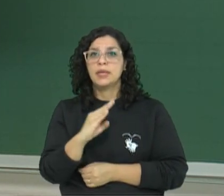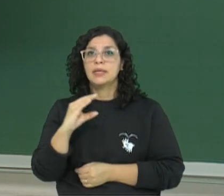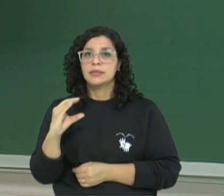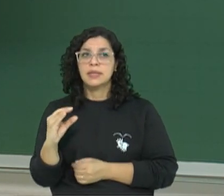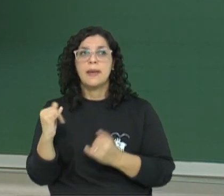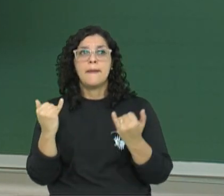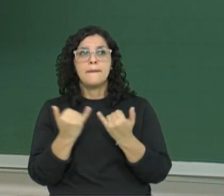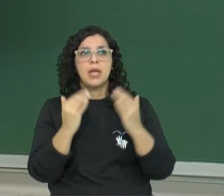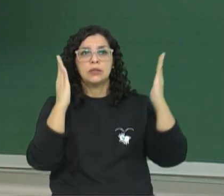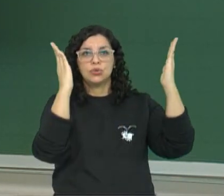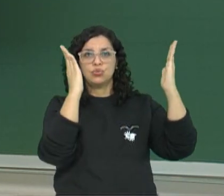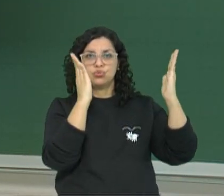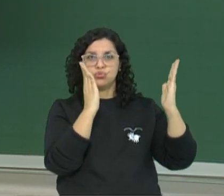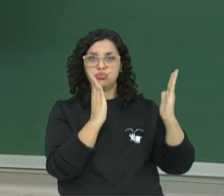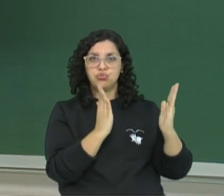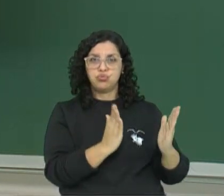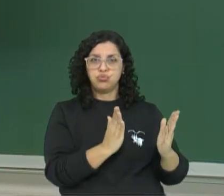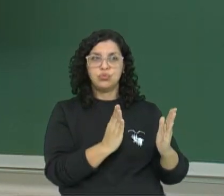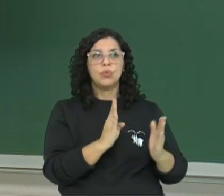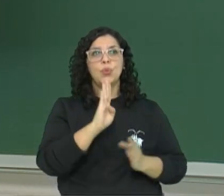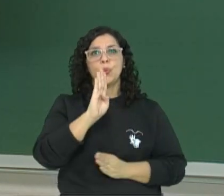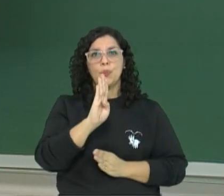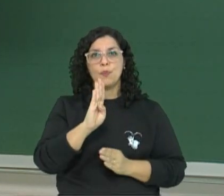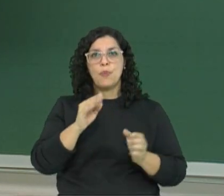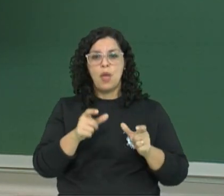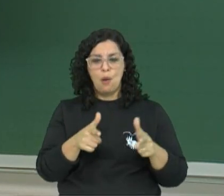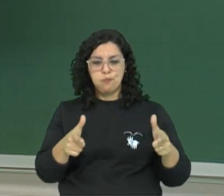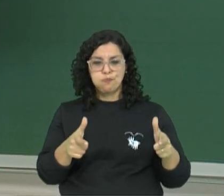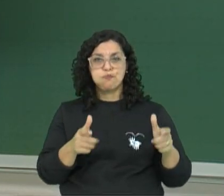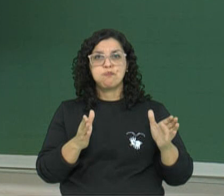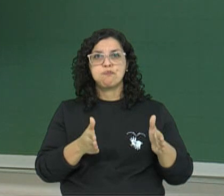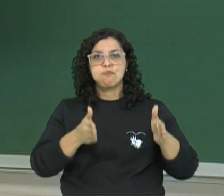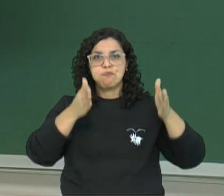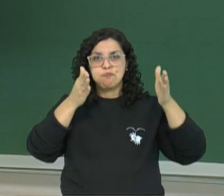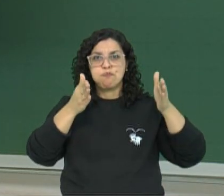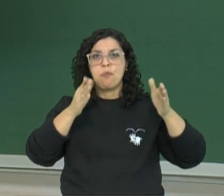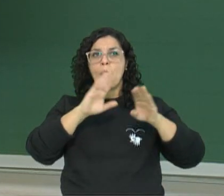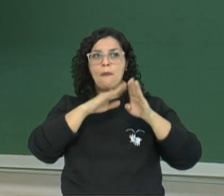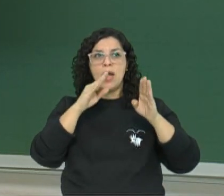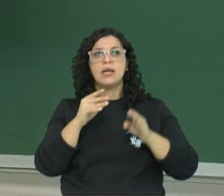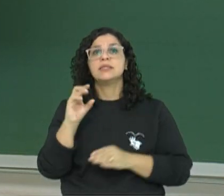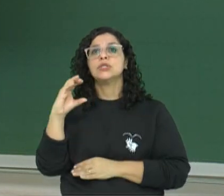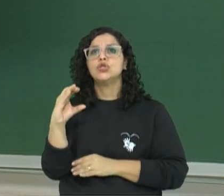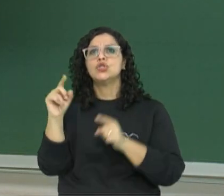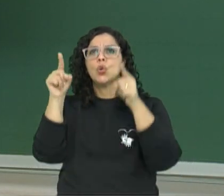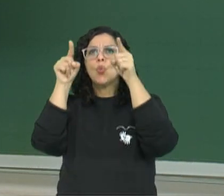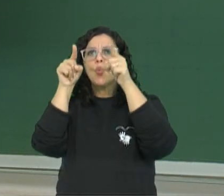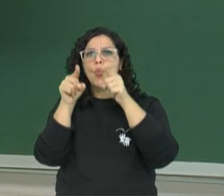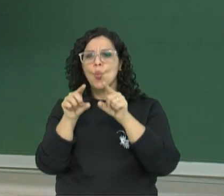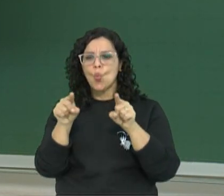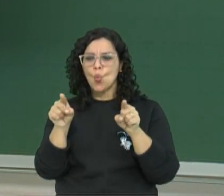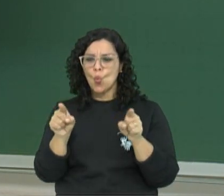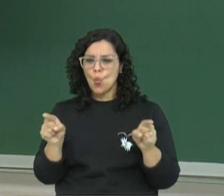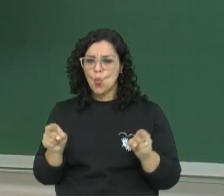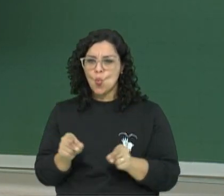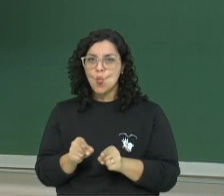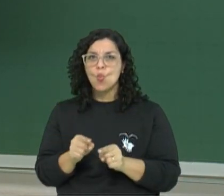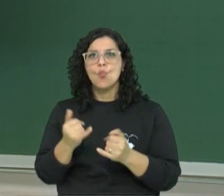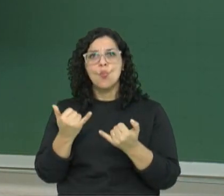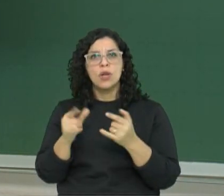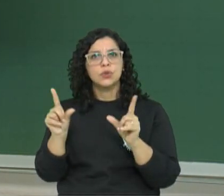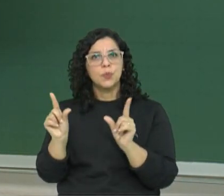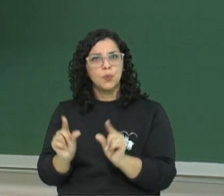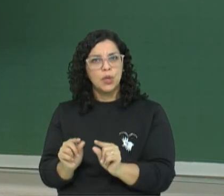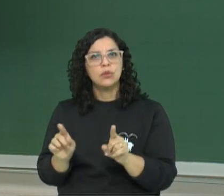parece ter uma quantidade um pouco menor. O líquido B, ele está no formato que parece ter uma quantidade maior. O líquido